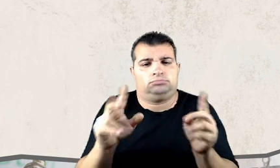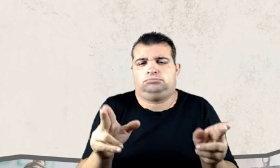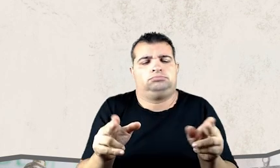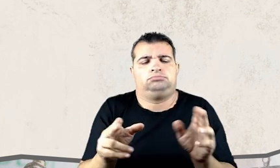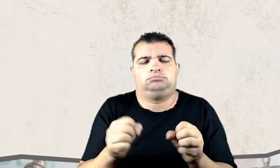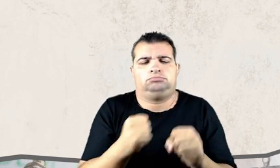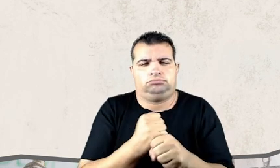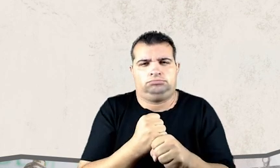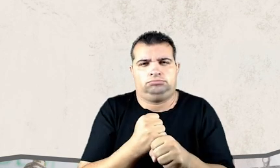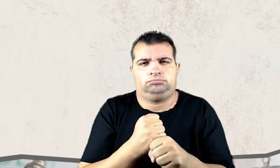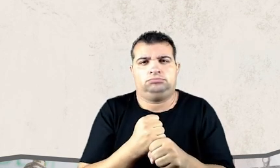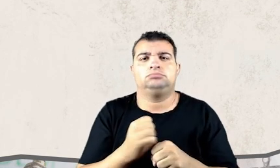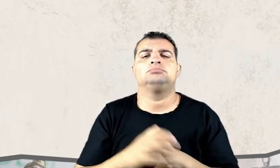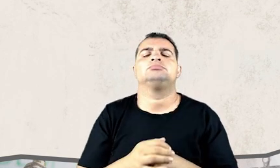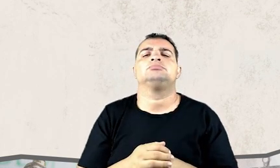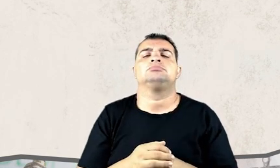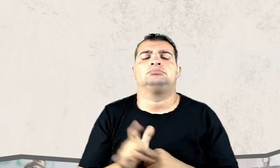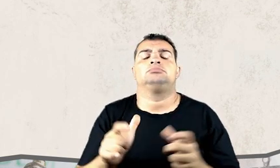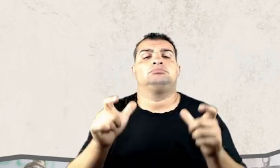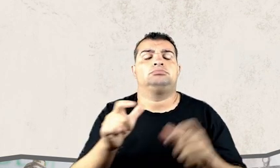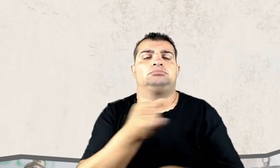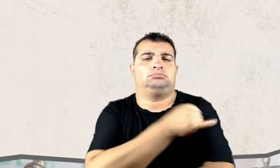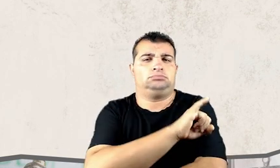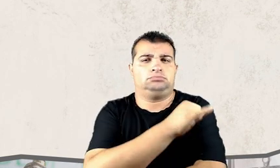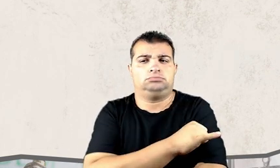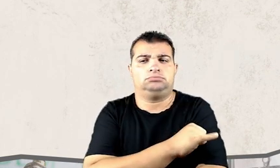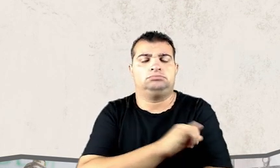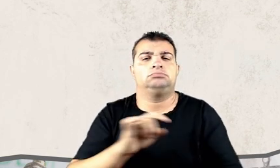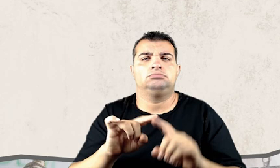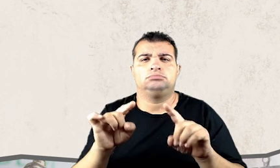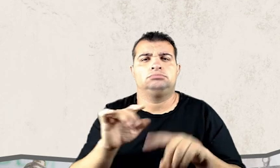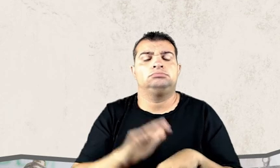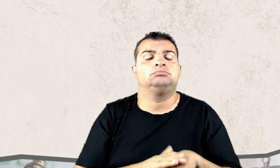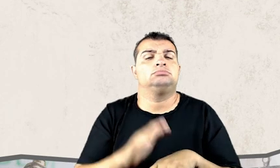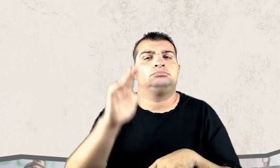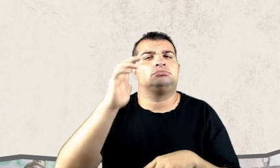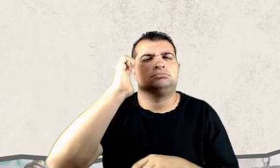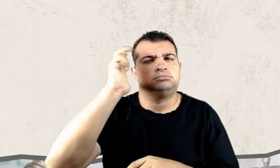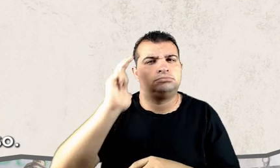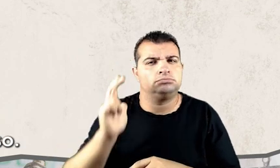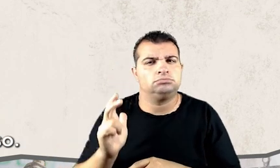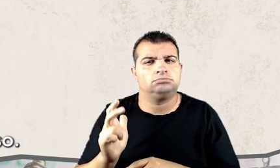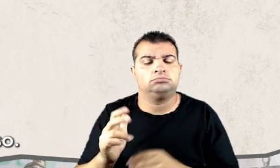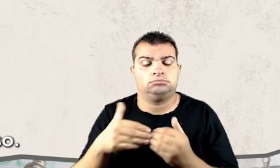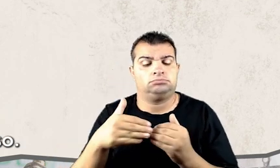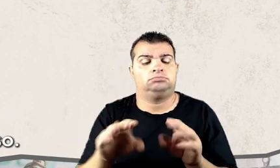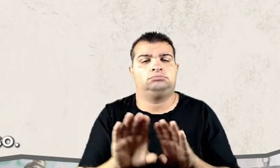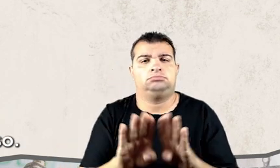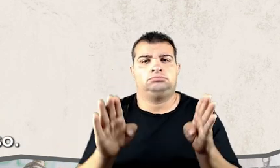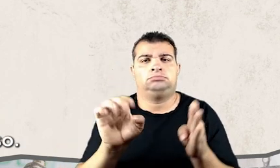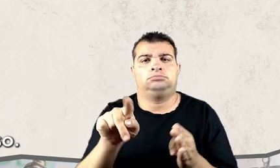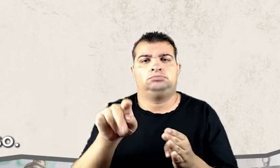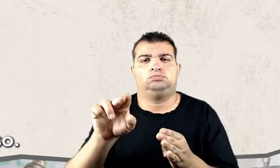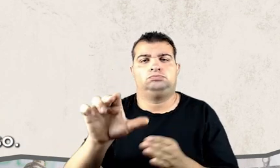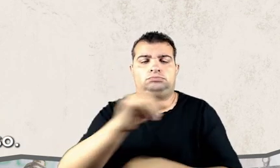Em 53, o Rio de Janeiro, muito mais esperto, abriu na PUC